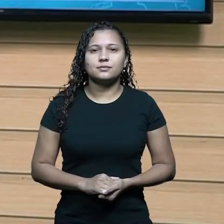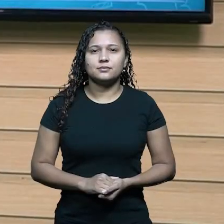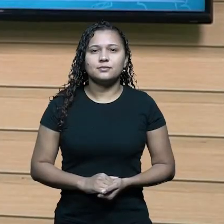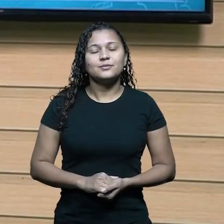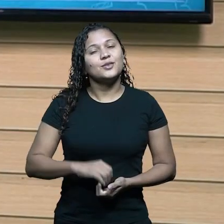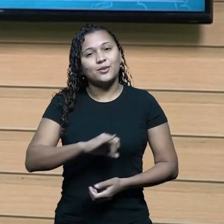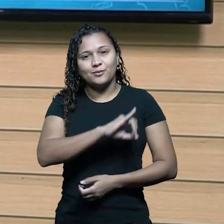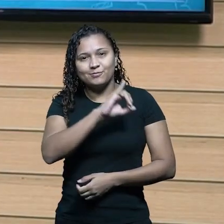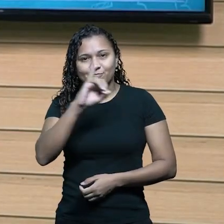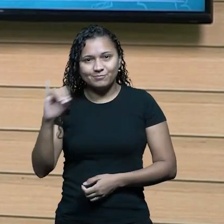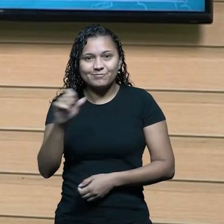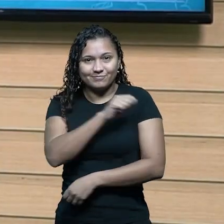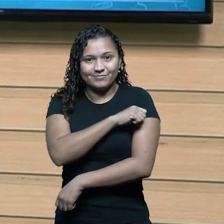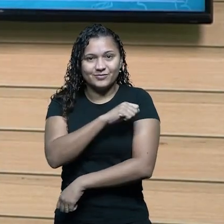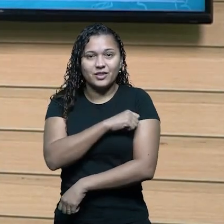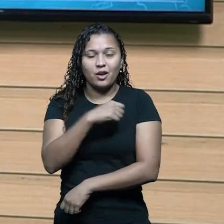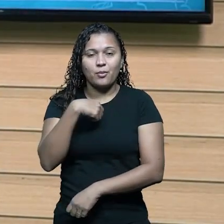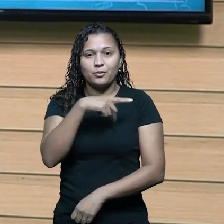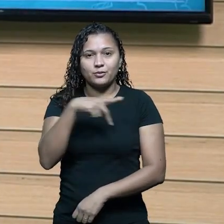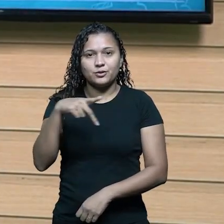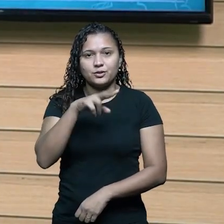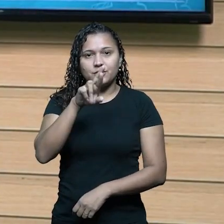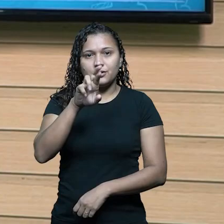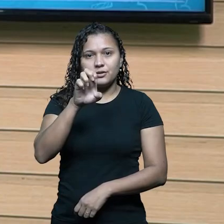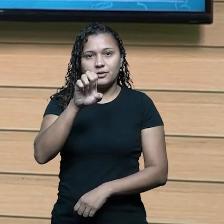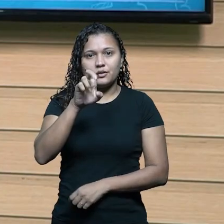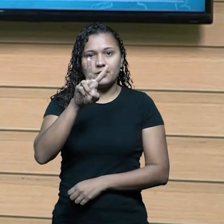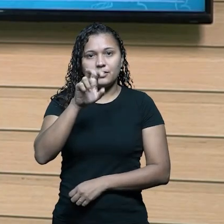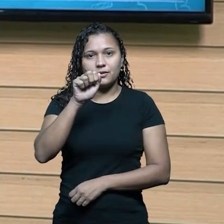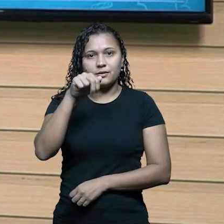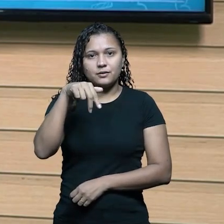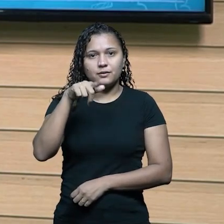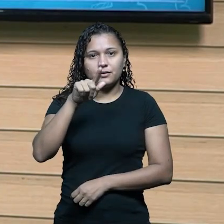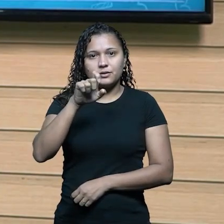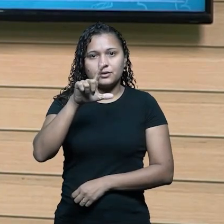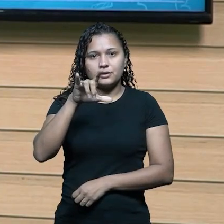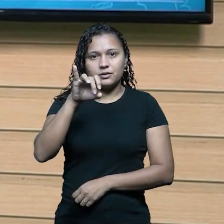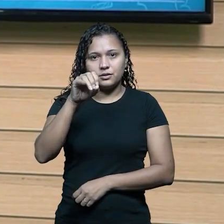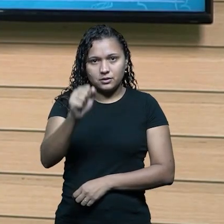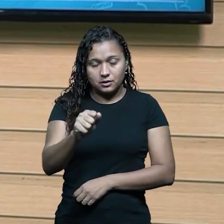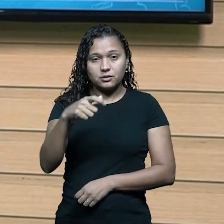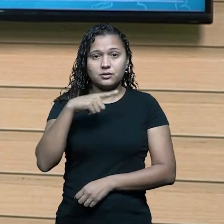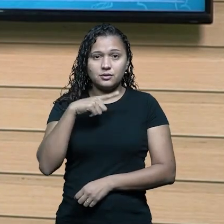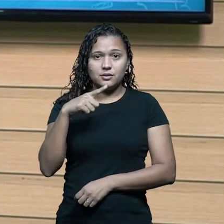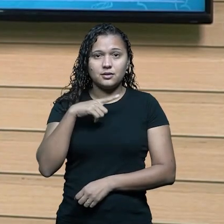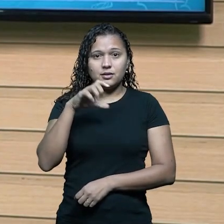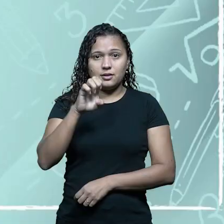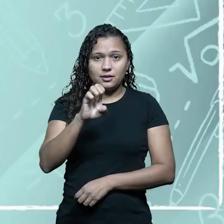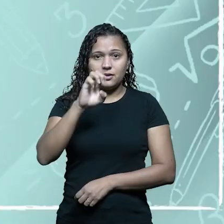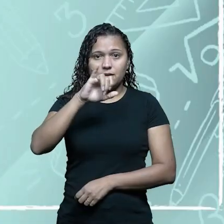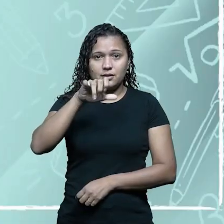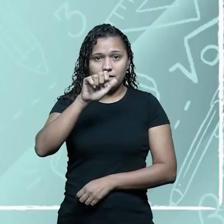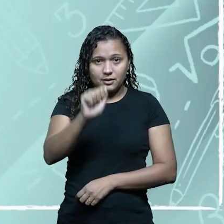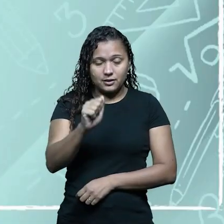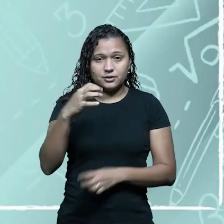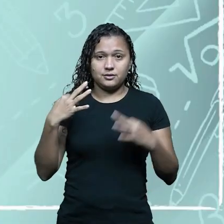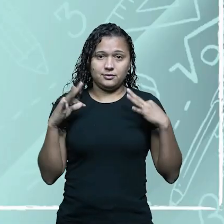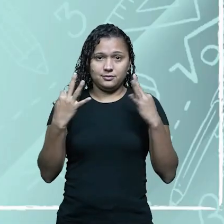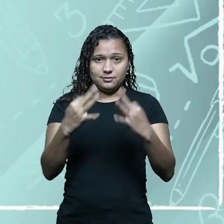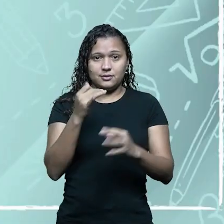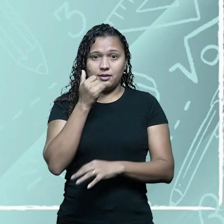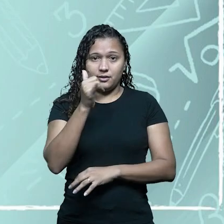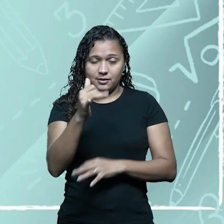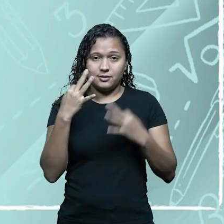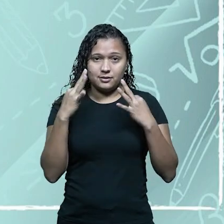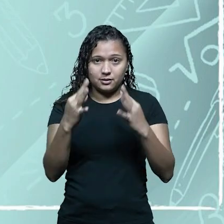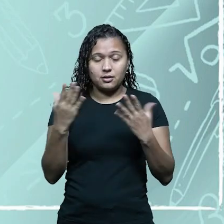Olá alunos, eu sou o professor Evangelho. Esse é o nosso curso EJA EAD de Técnico em Eletrotécnica. Nós estamos na